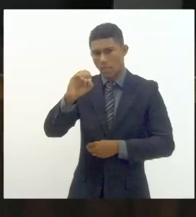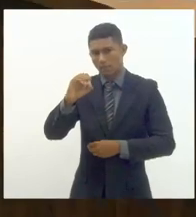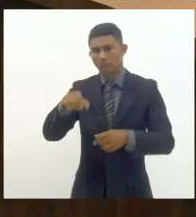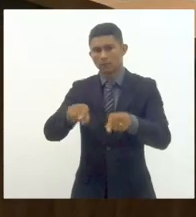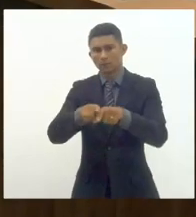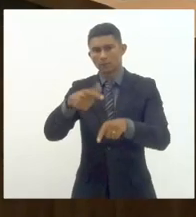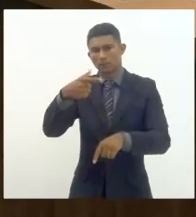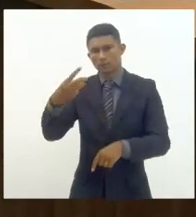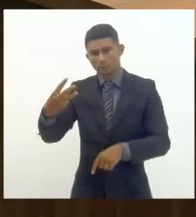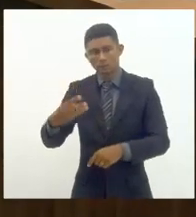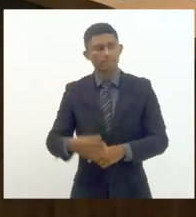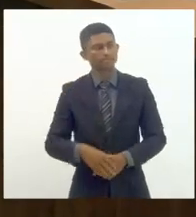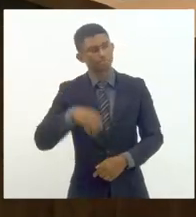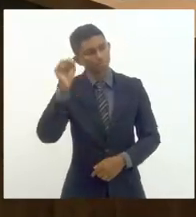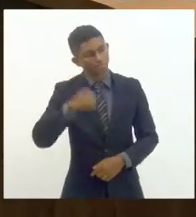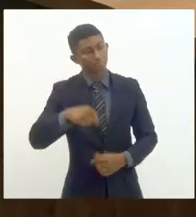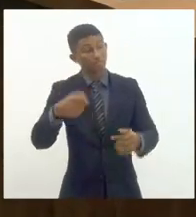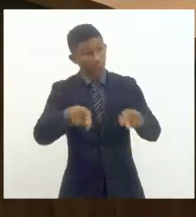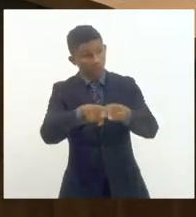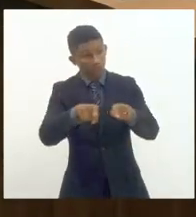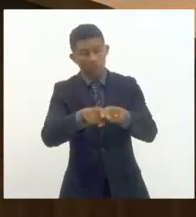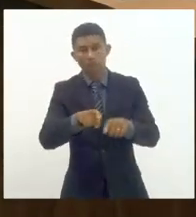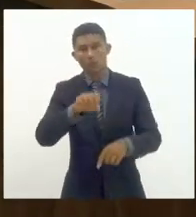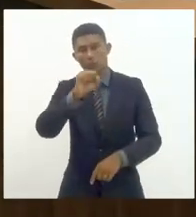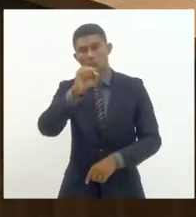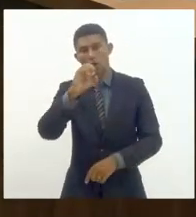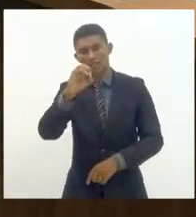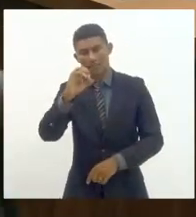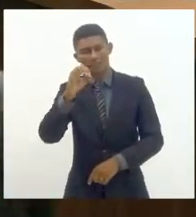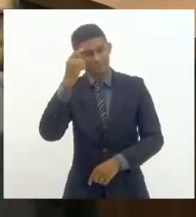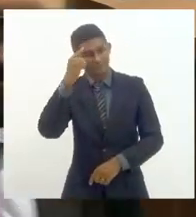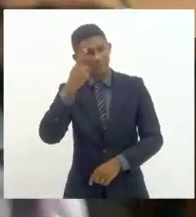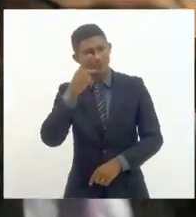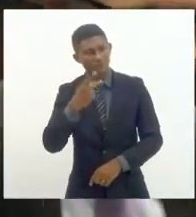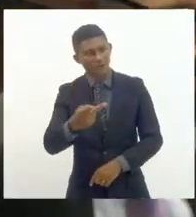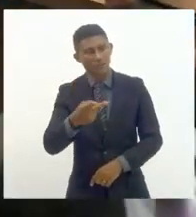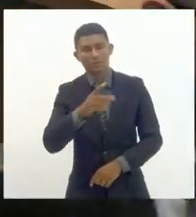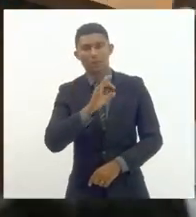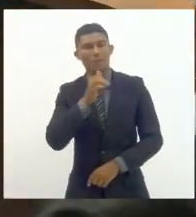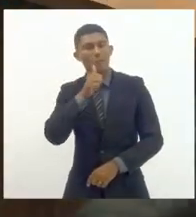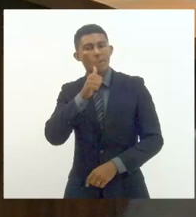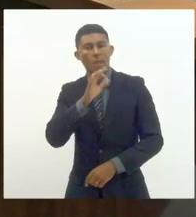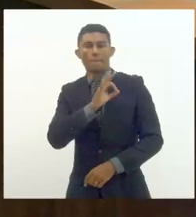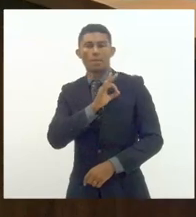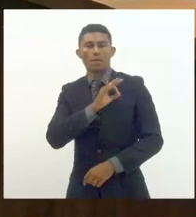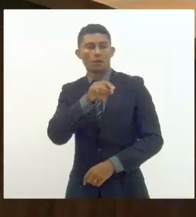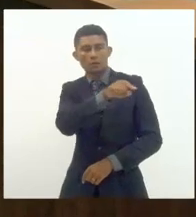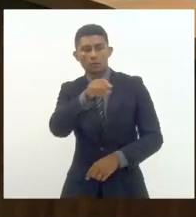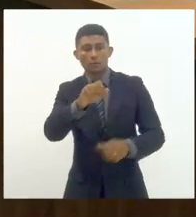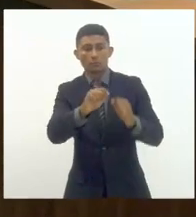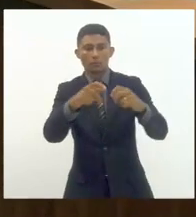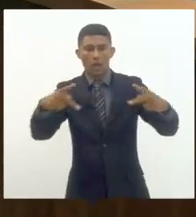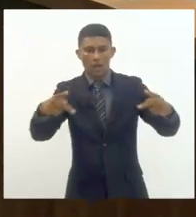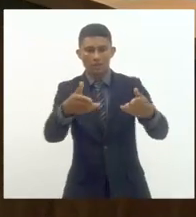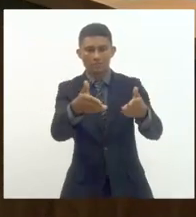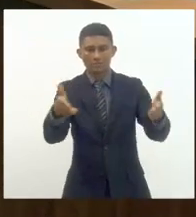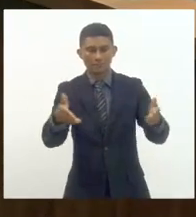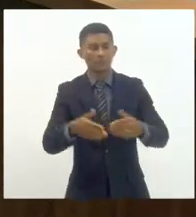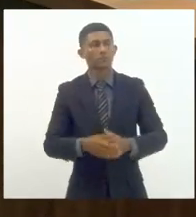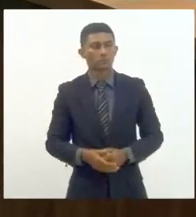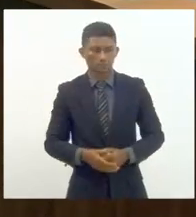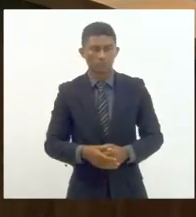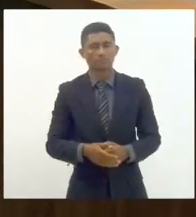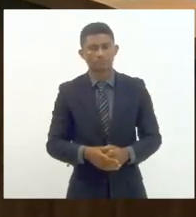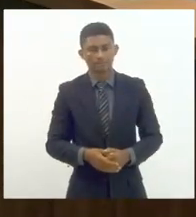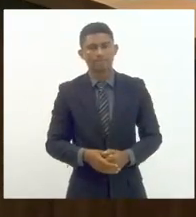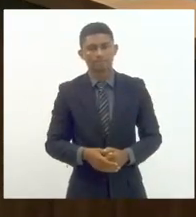E um outro destaque é o 80, que foi esse que falei, das policiais, da aposentadoria das policiais